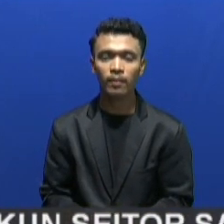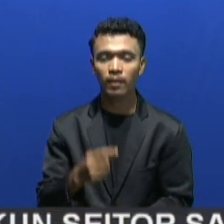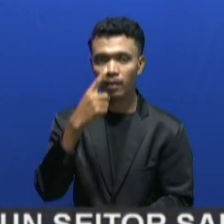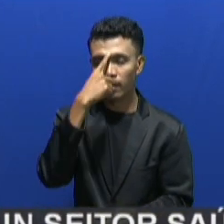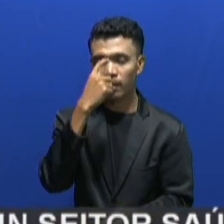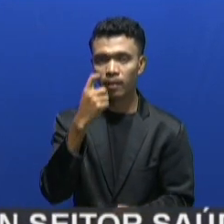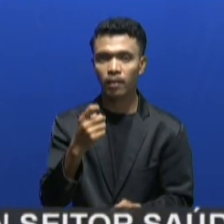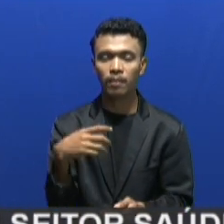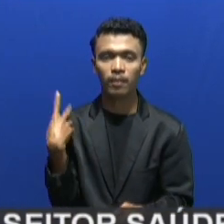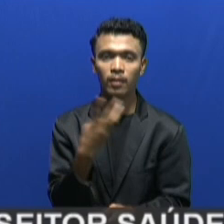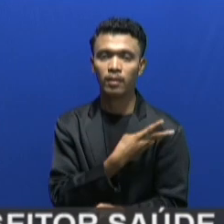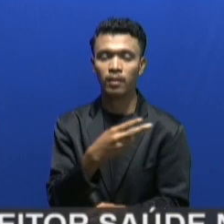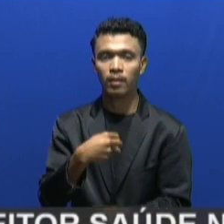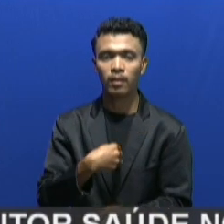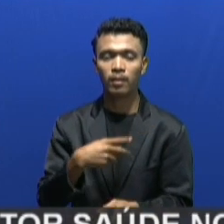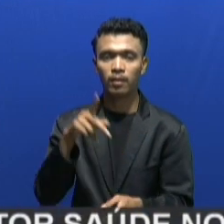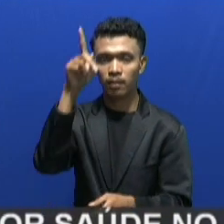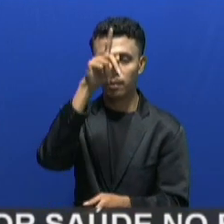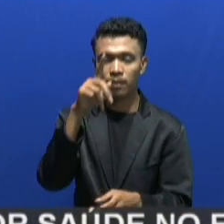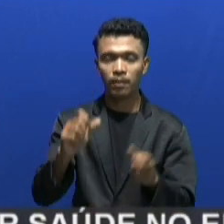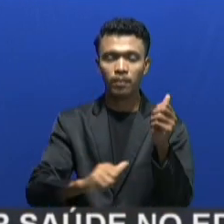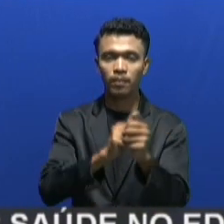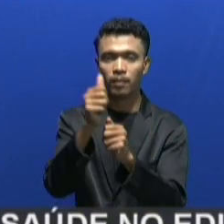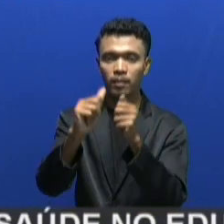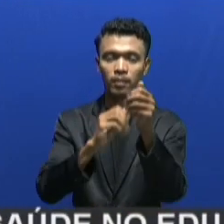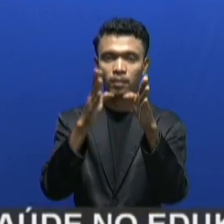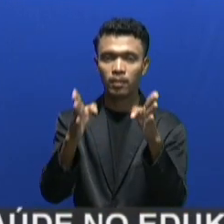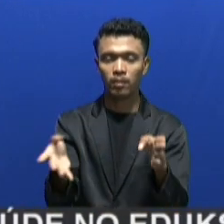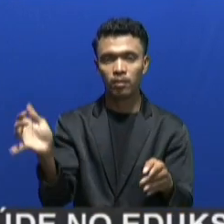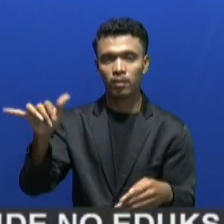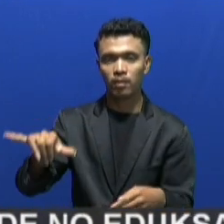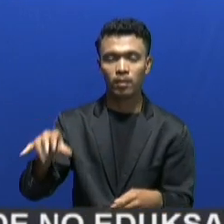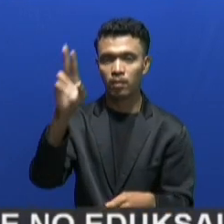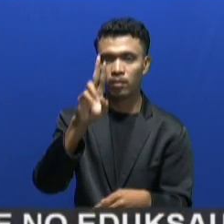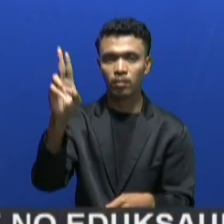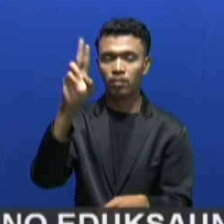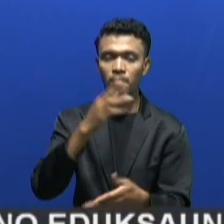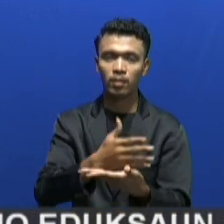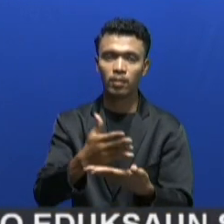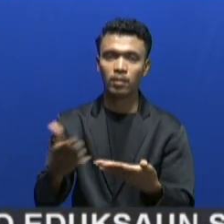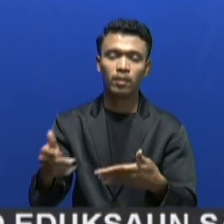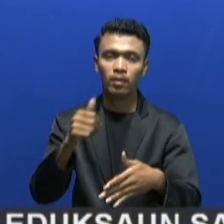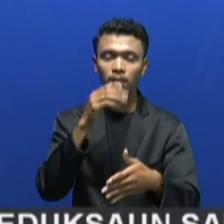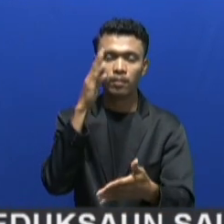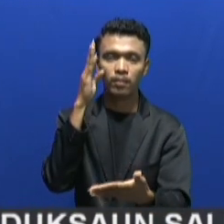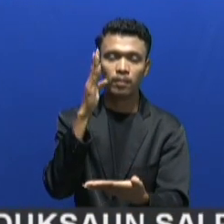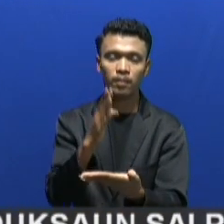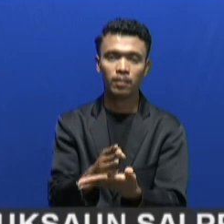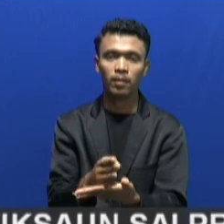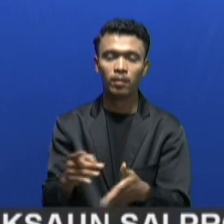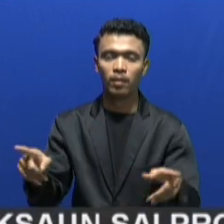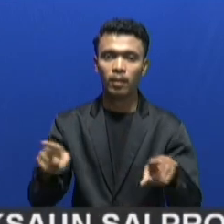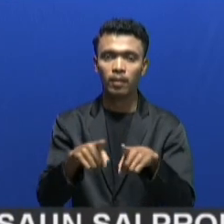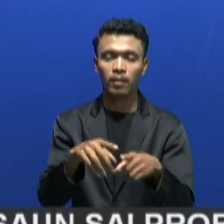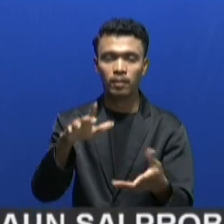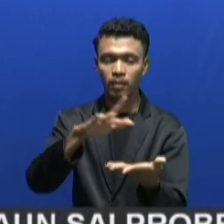dalabara ita ni pescador sira utiliza equipamentos nebemak proibido bandu. Por exemplo, lança